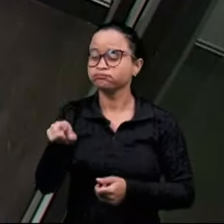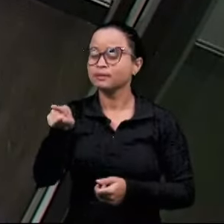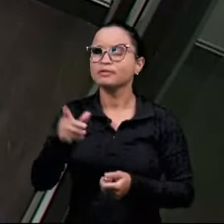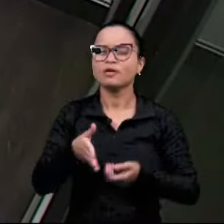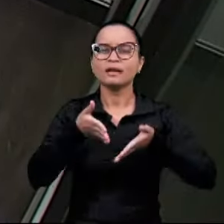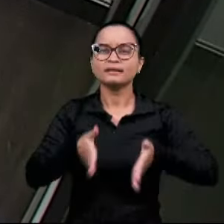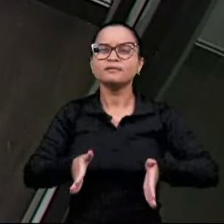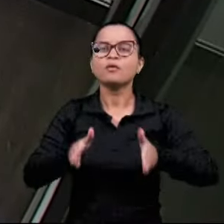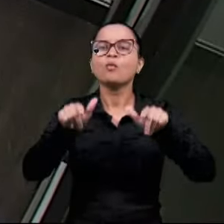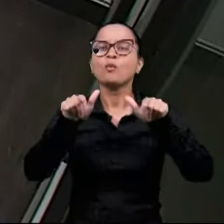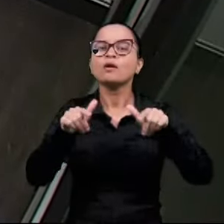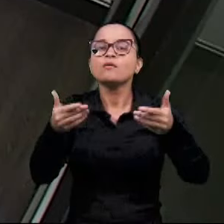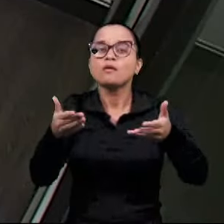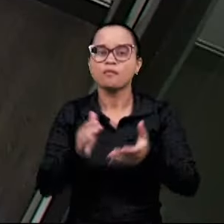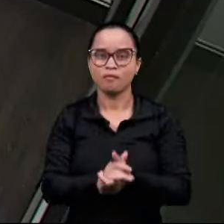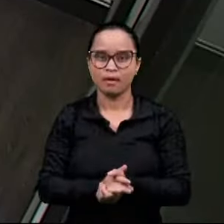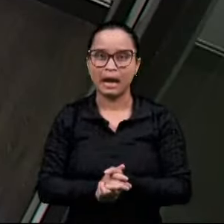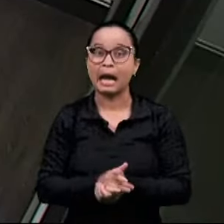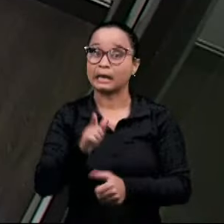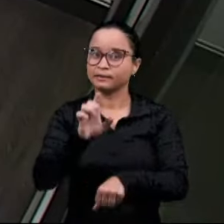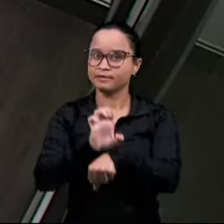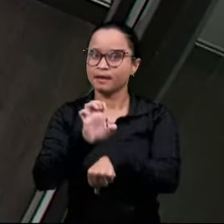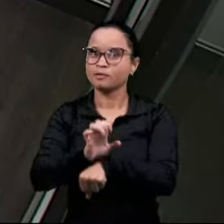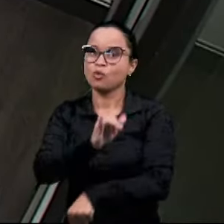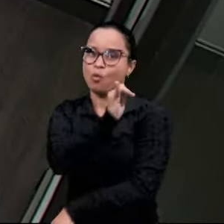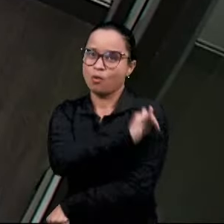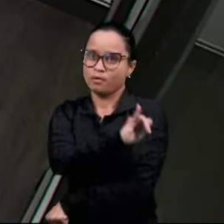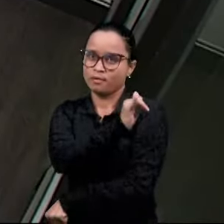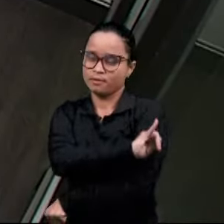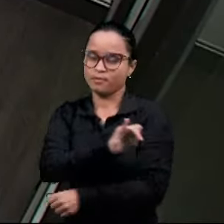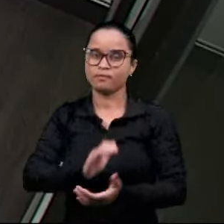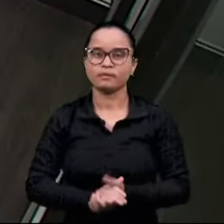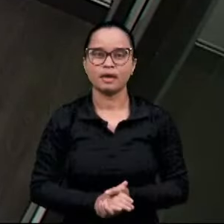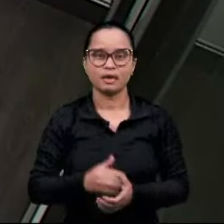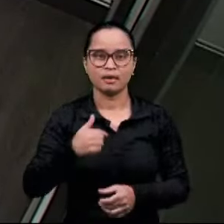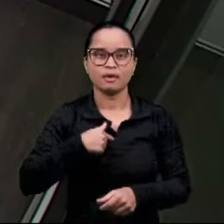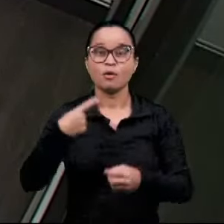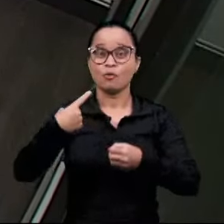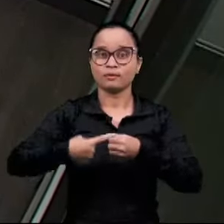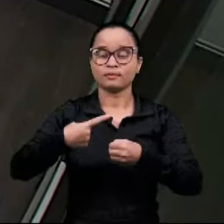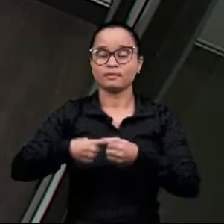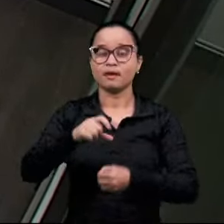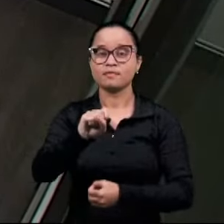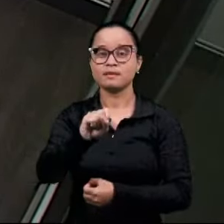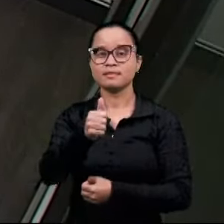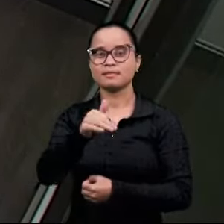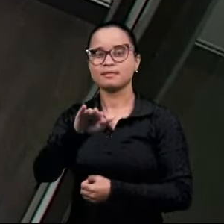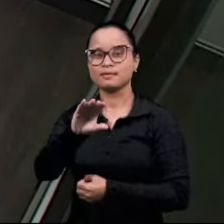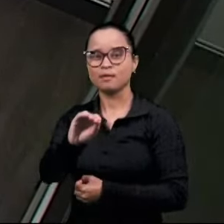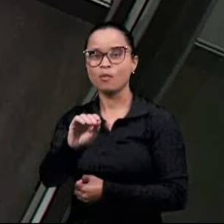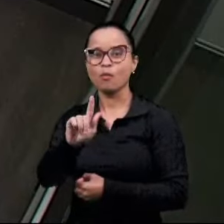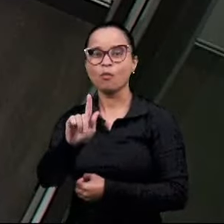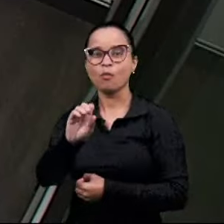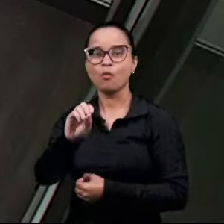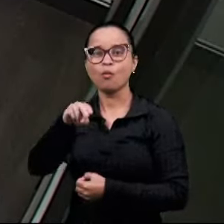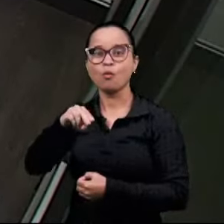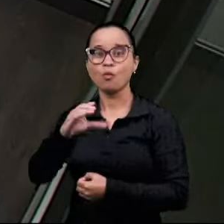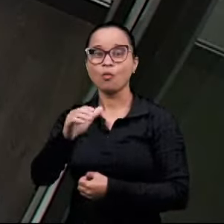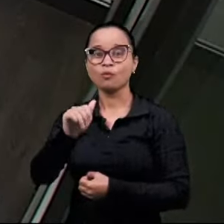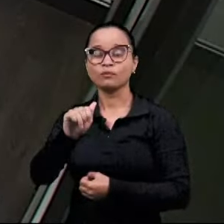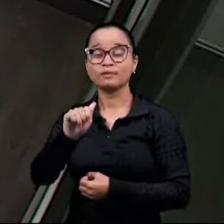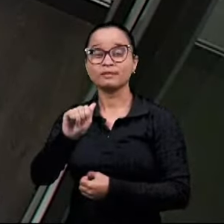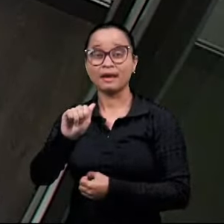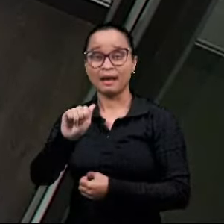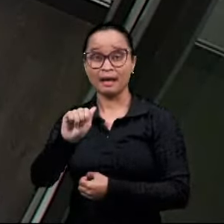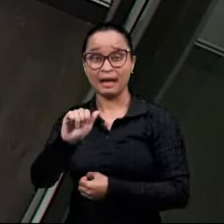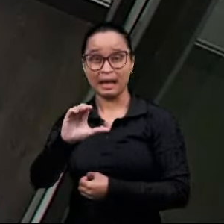aonde, pastor? Eu nasci no Rio de Janeiro. O senhor nasceu na cidade de São Gonçalo. São Gonçalo, isso, no Rio de Janeiro. Isso. E